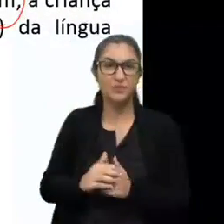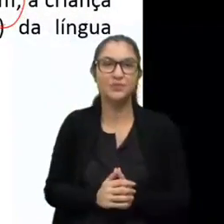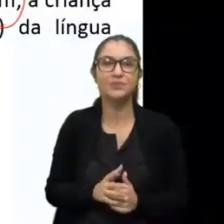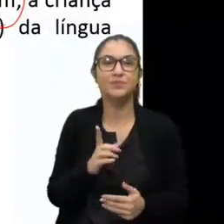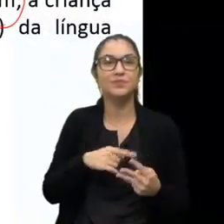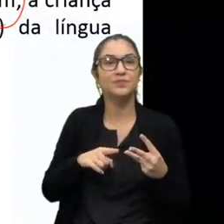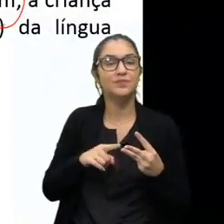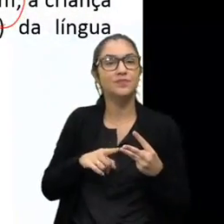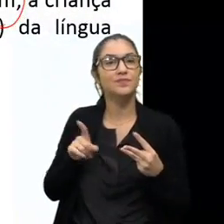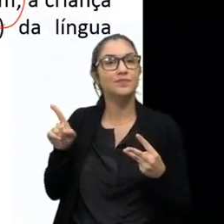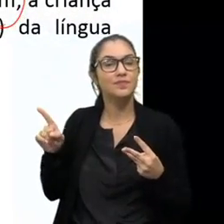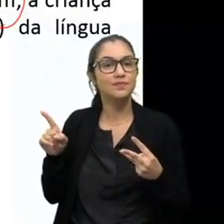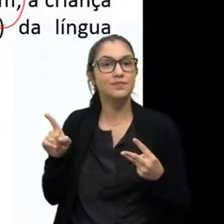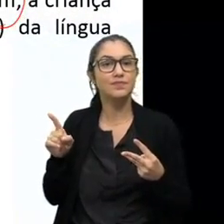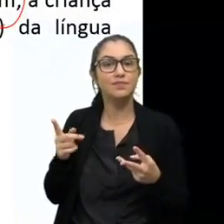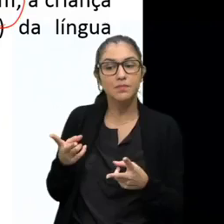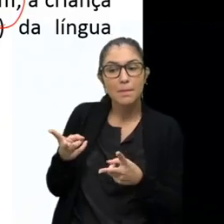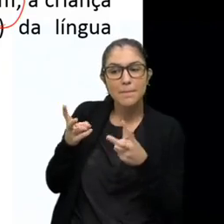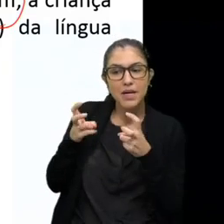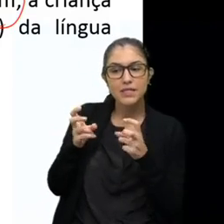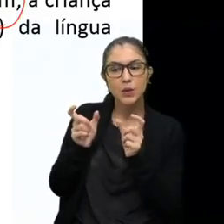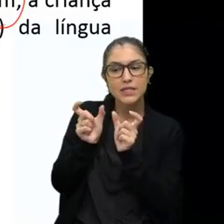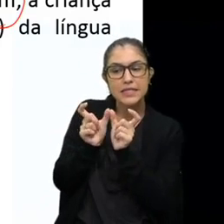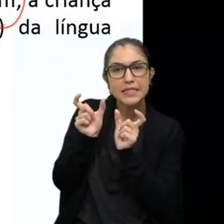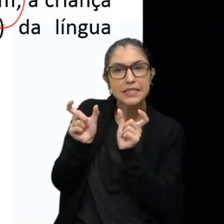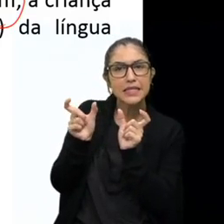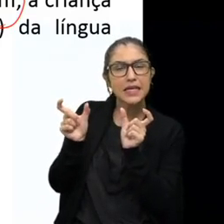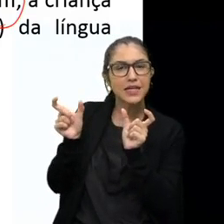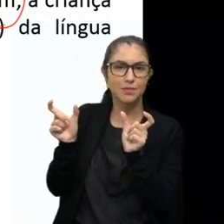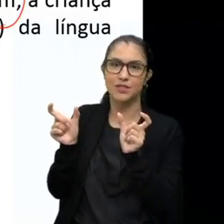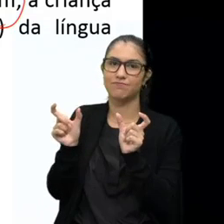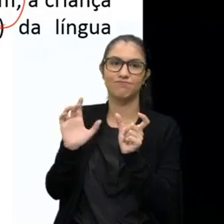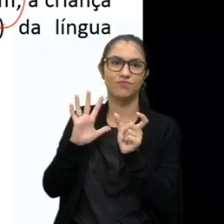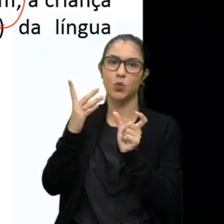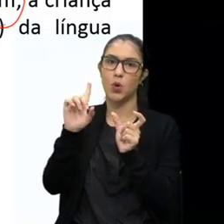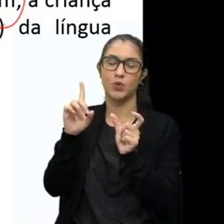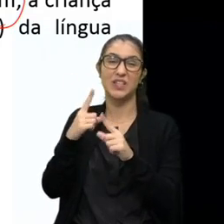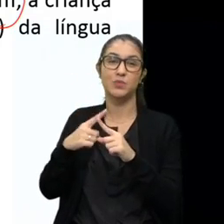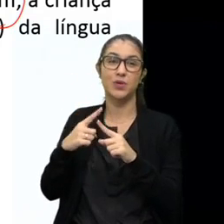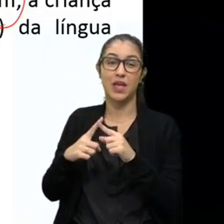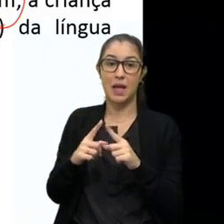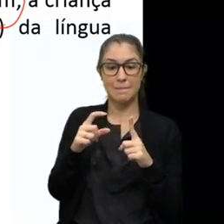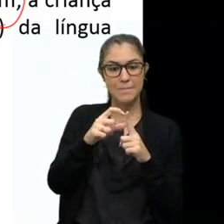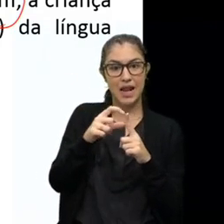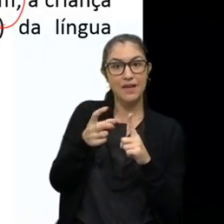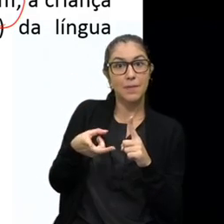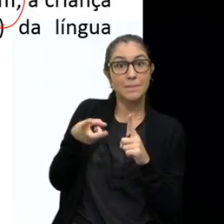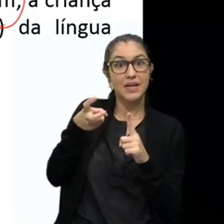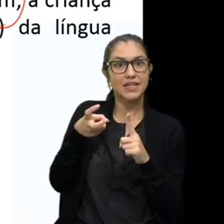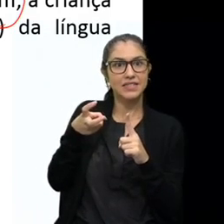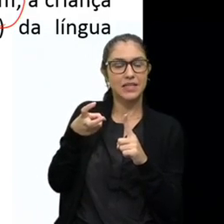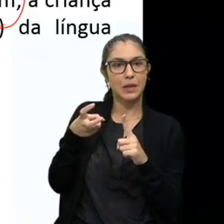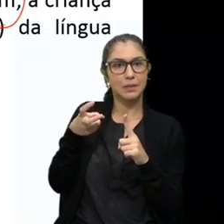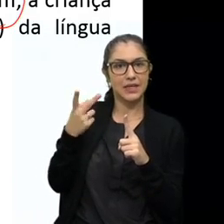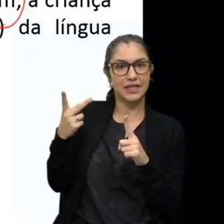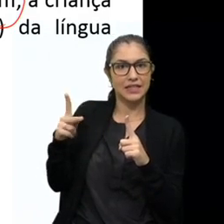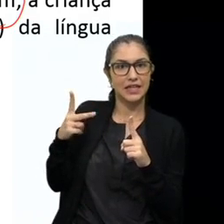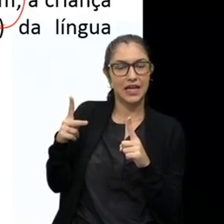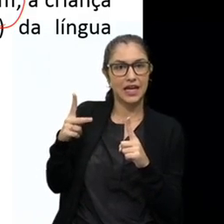imagem, a percepção de sílabas não ocorre, já que a palavra percebida por suas